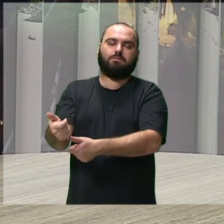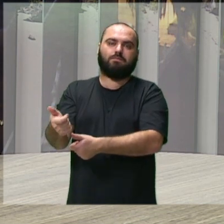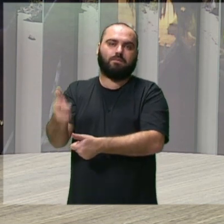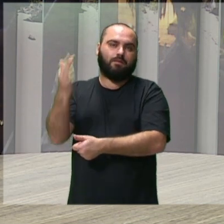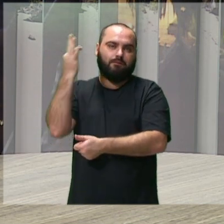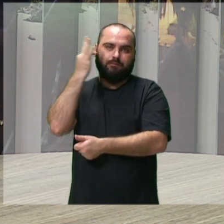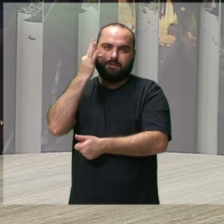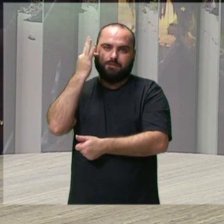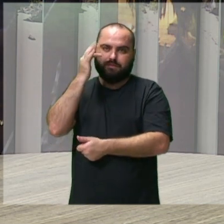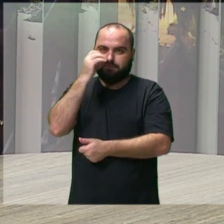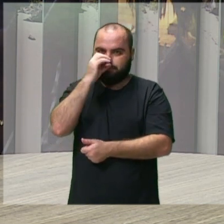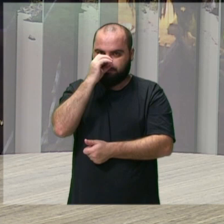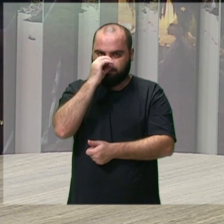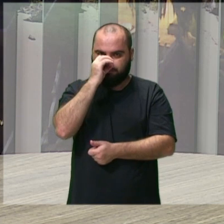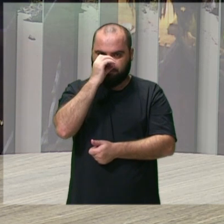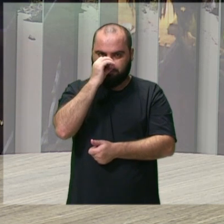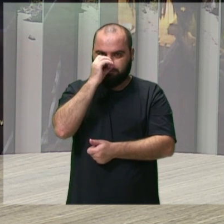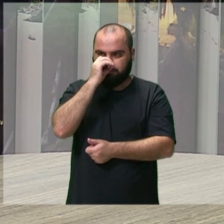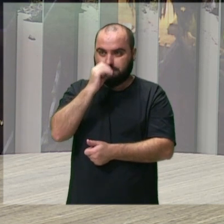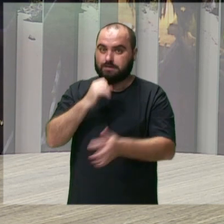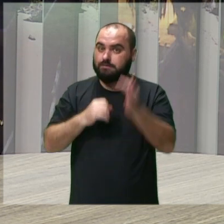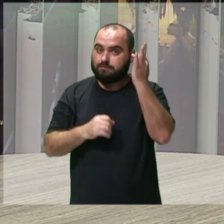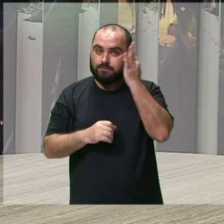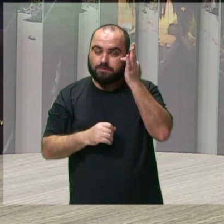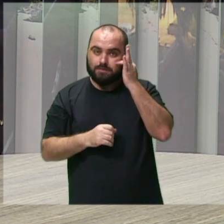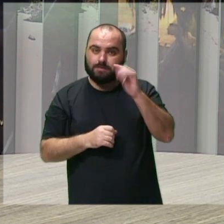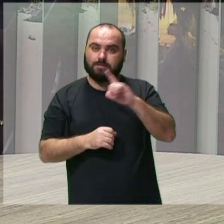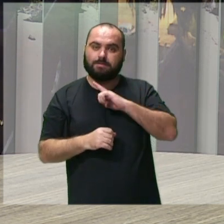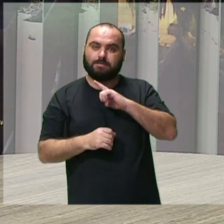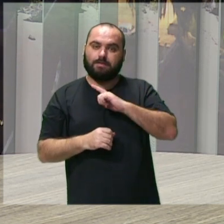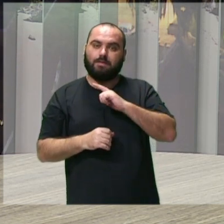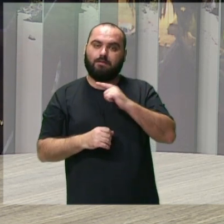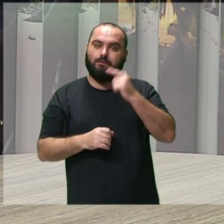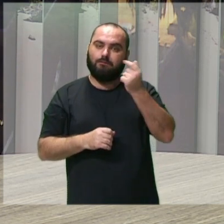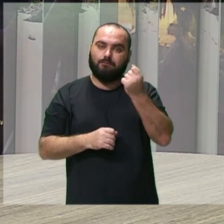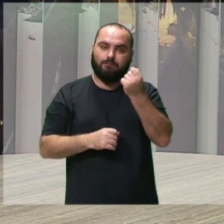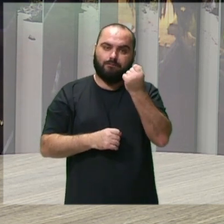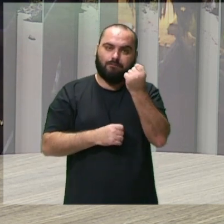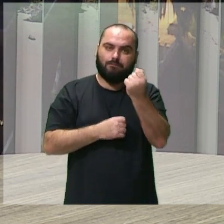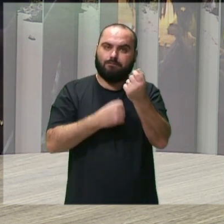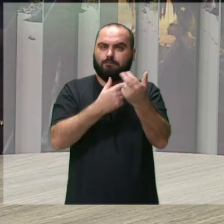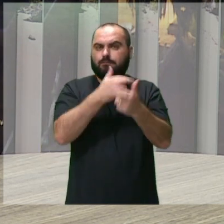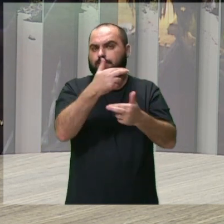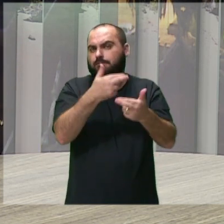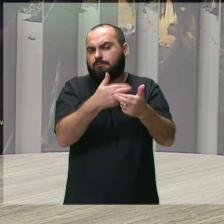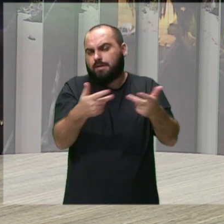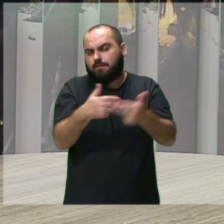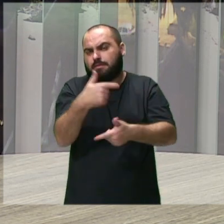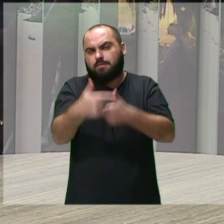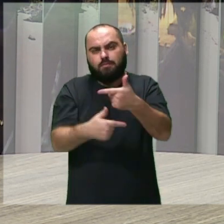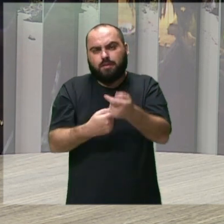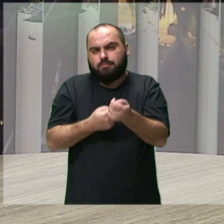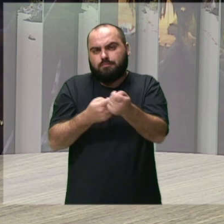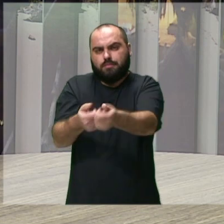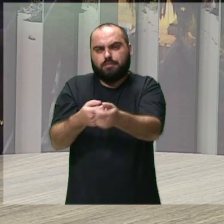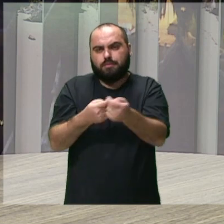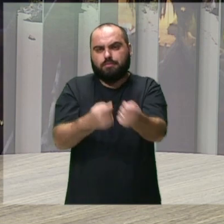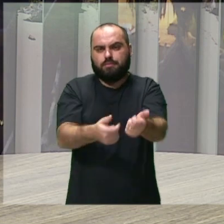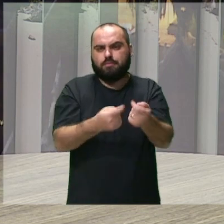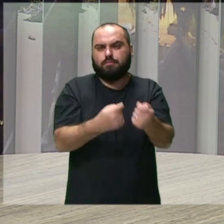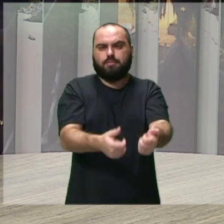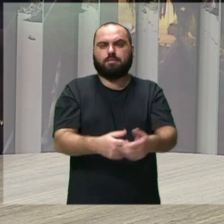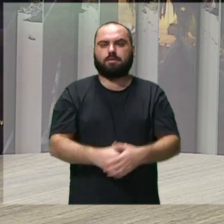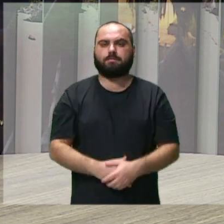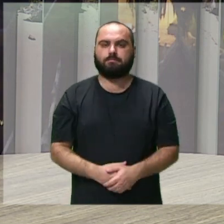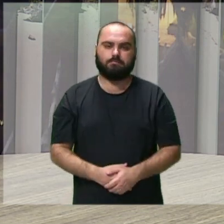A universidade também tem outros trabalhos que foram doados ao longo do tempo, porque é uma instituição. Então, eu penso que nós